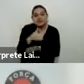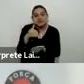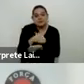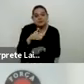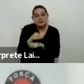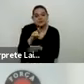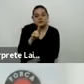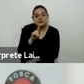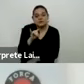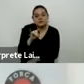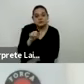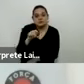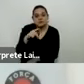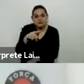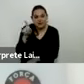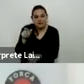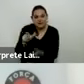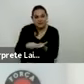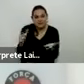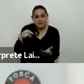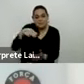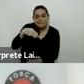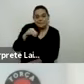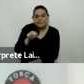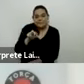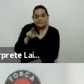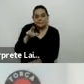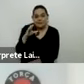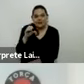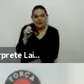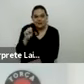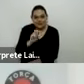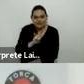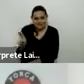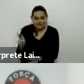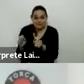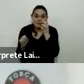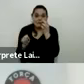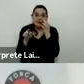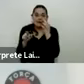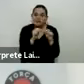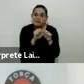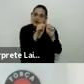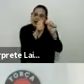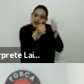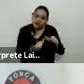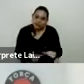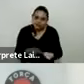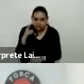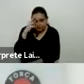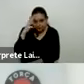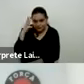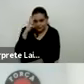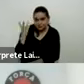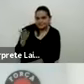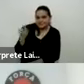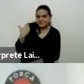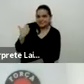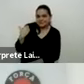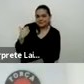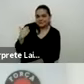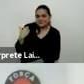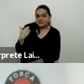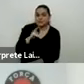Marcos Verlaine. Ele vai fazer uma análise da super terça, assim que ficou chamado o dia